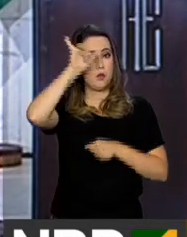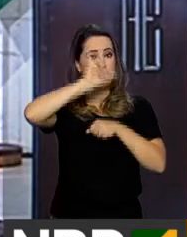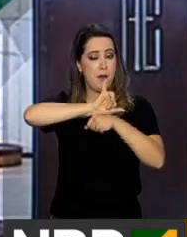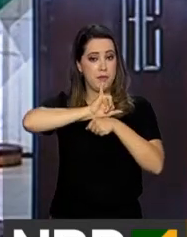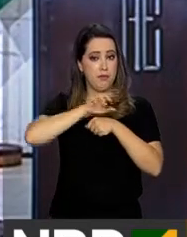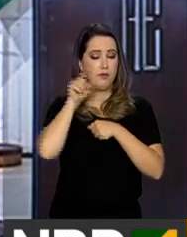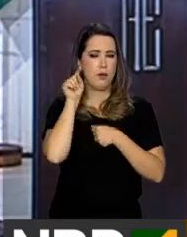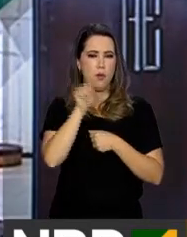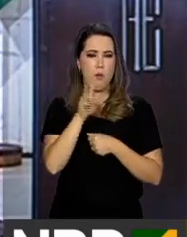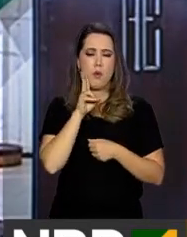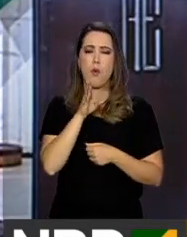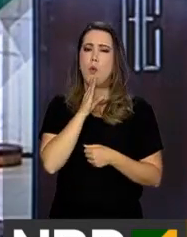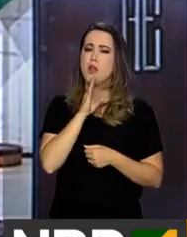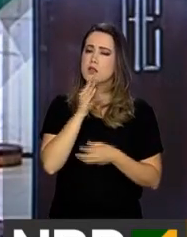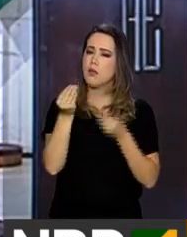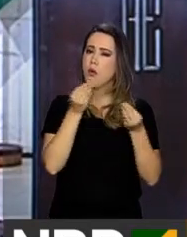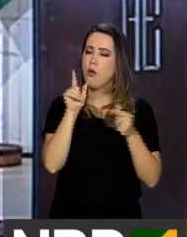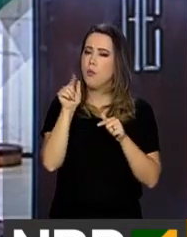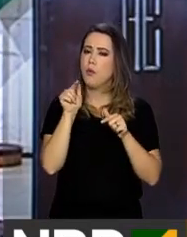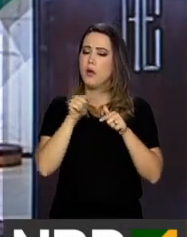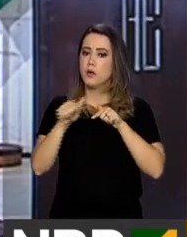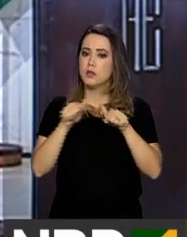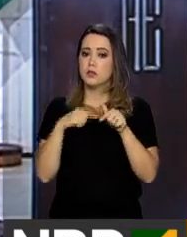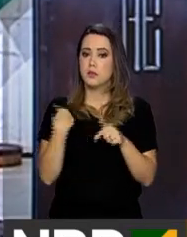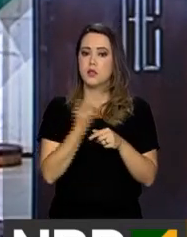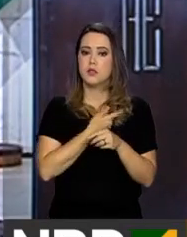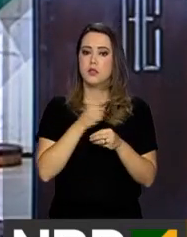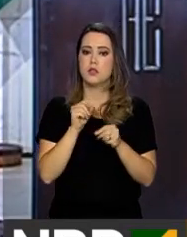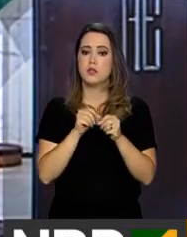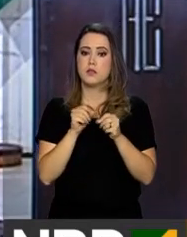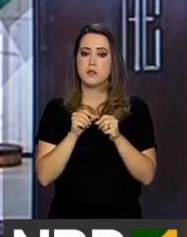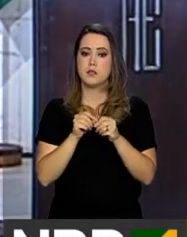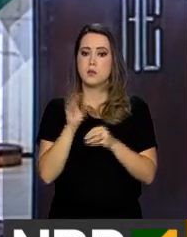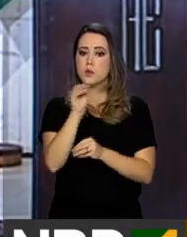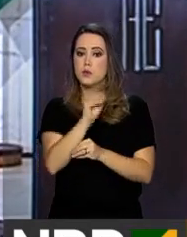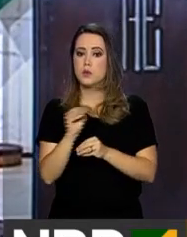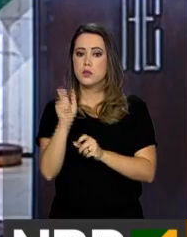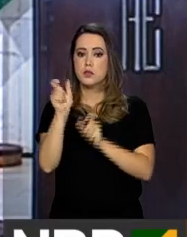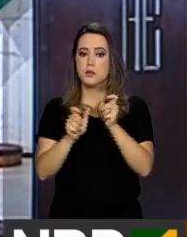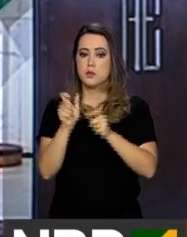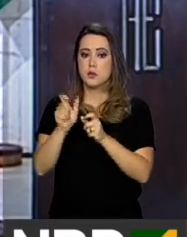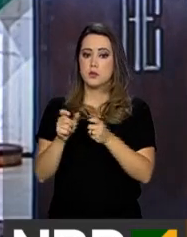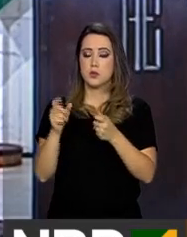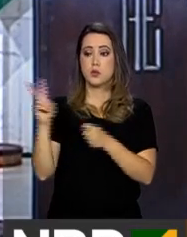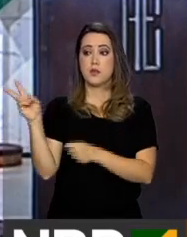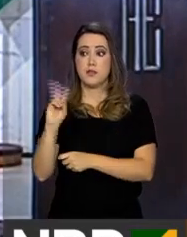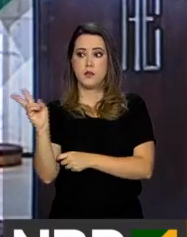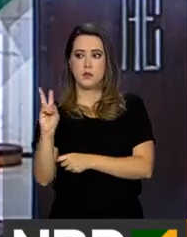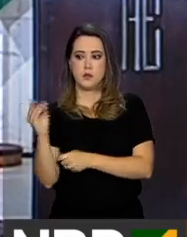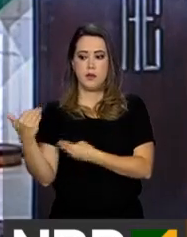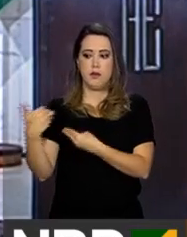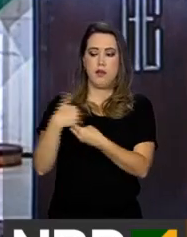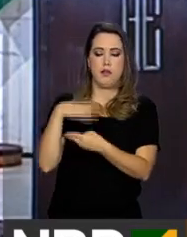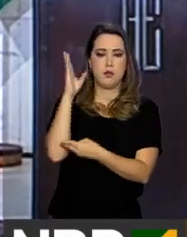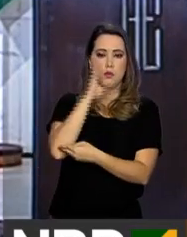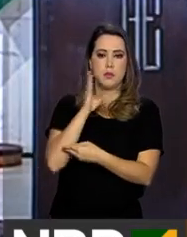do trabalho que temos realizado na assistência aos venezuelanos. Portanto,